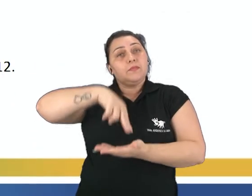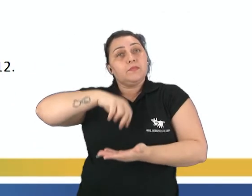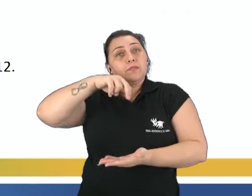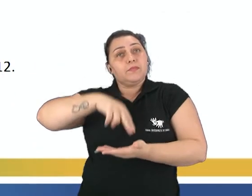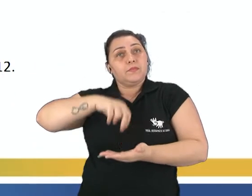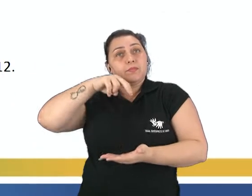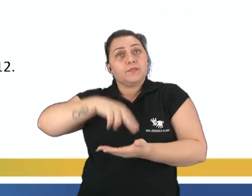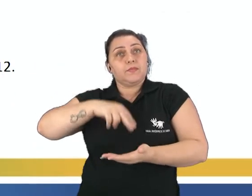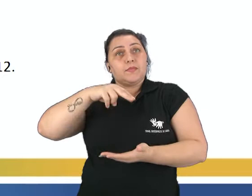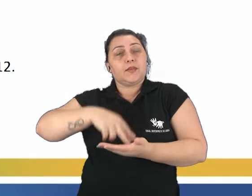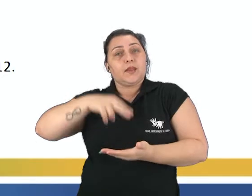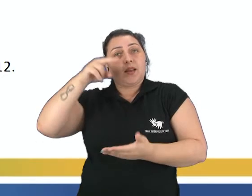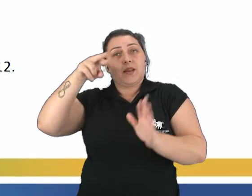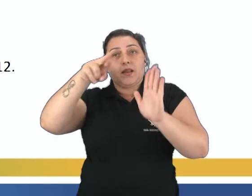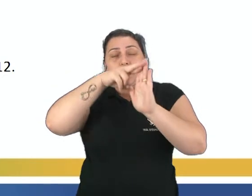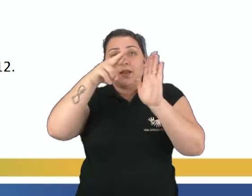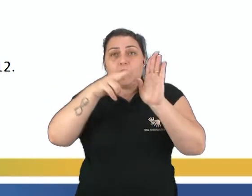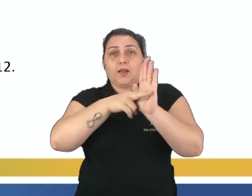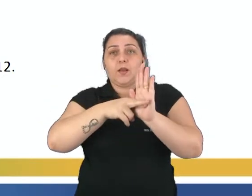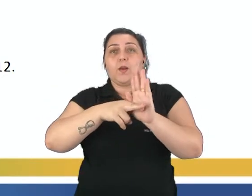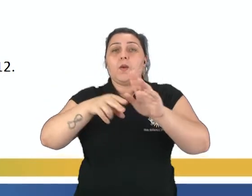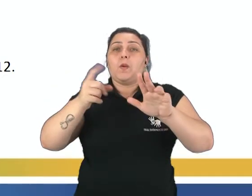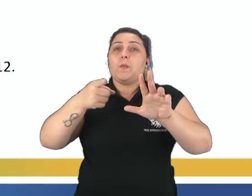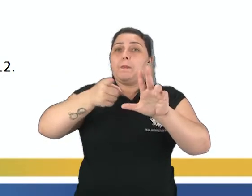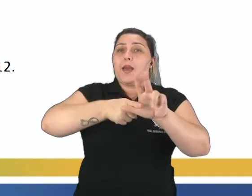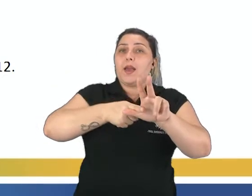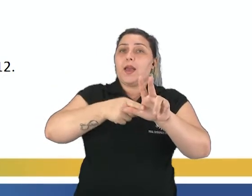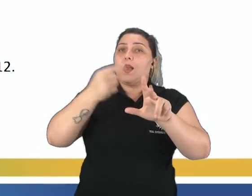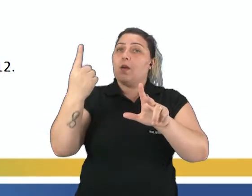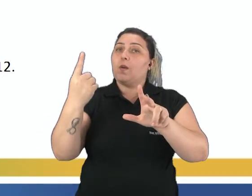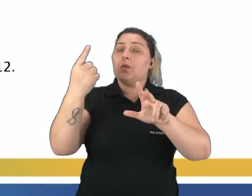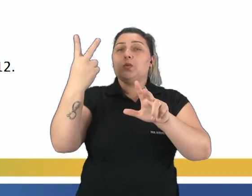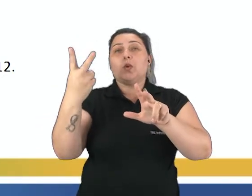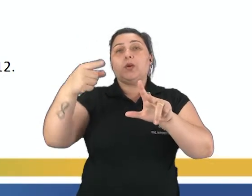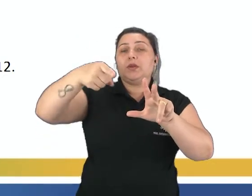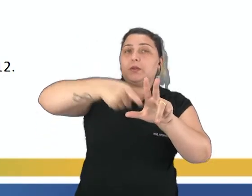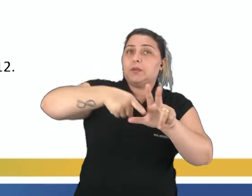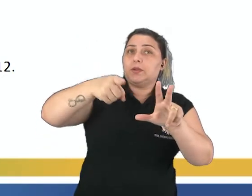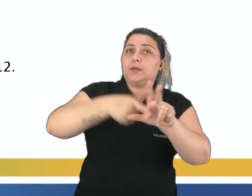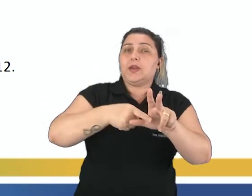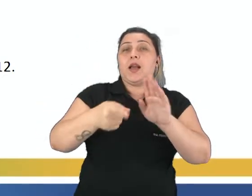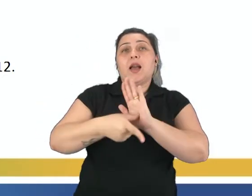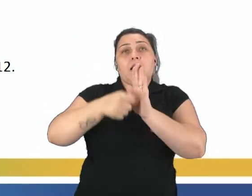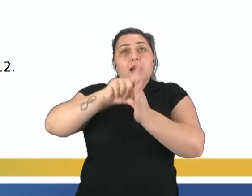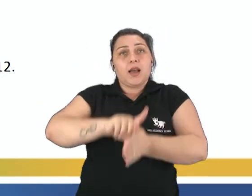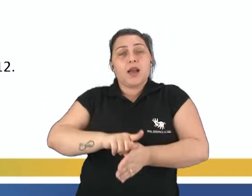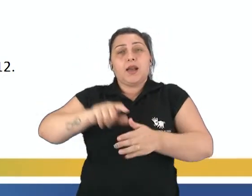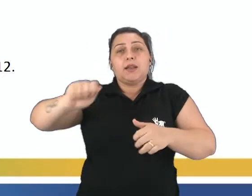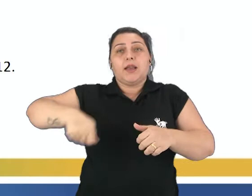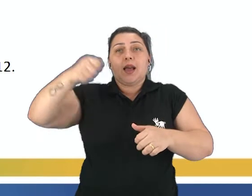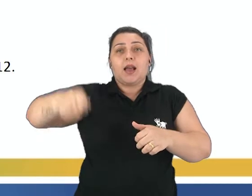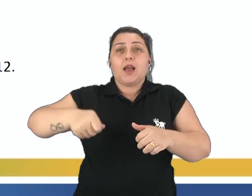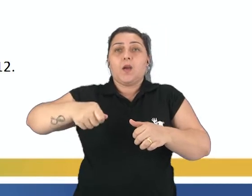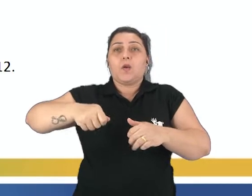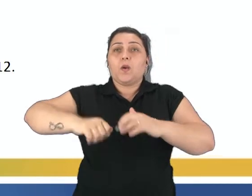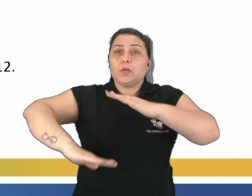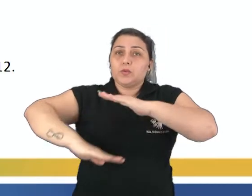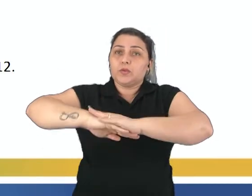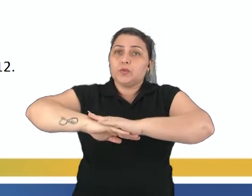seguem comandos, como um pé, com 2 pés, para antes que a corda toque no